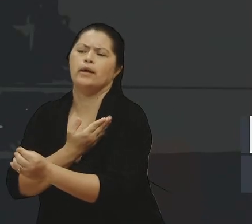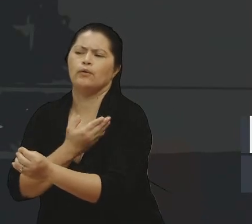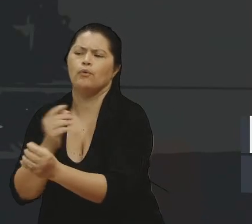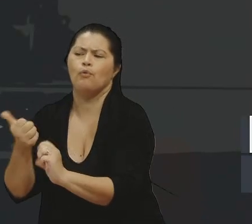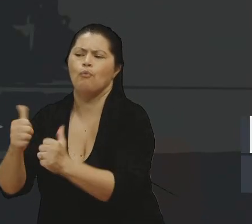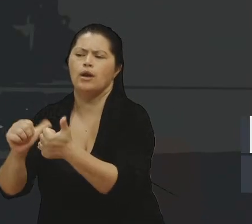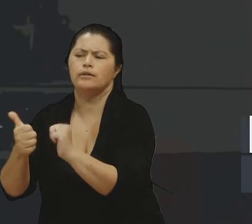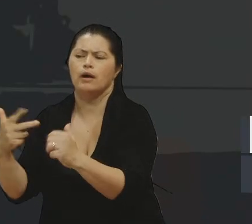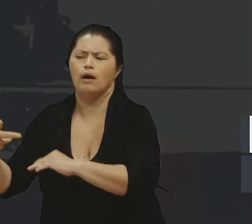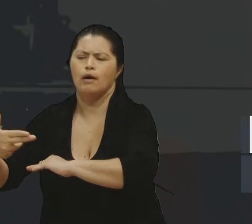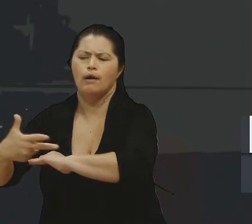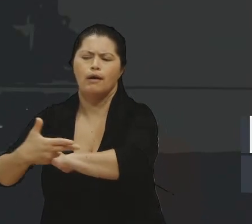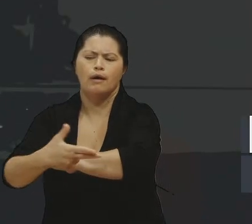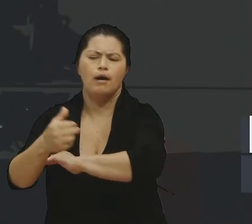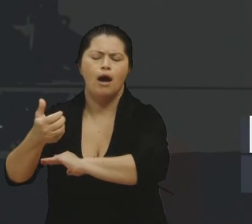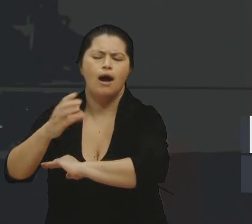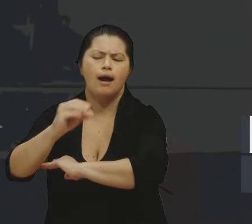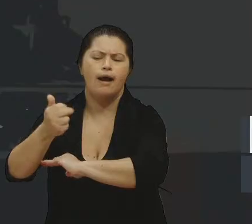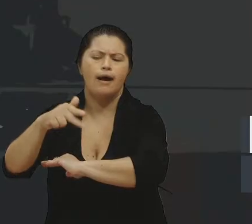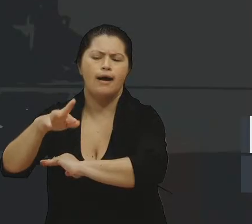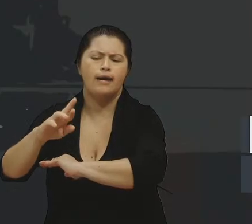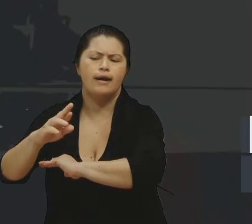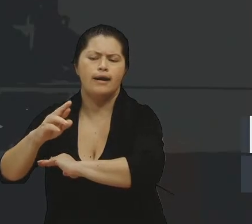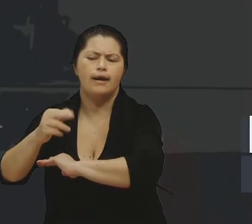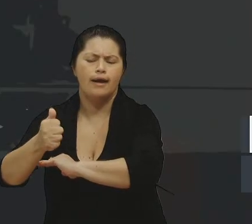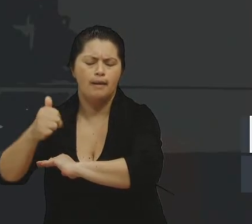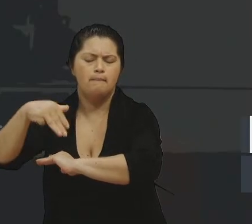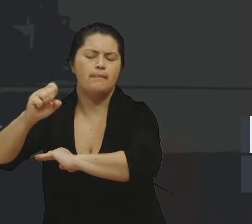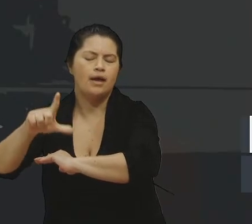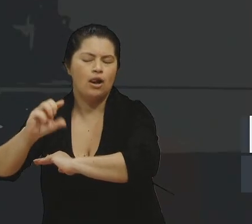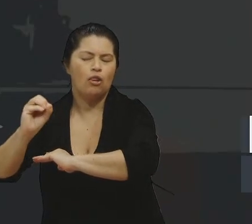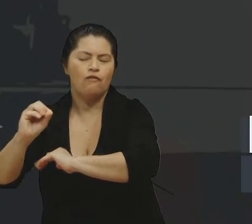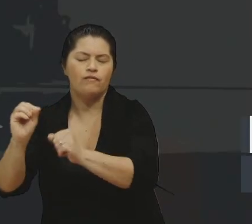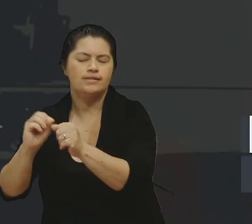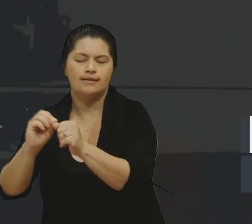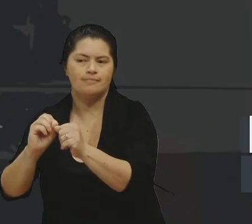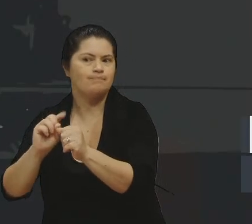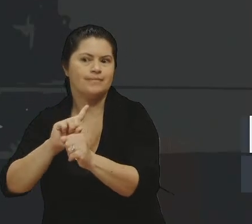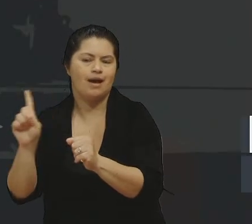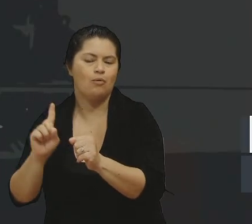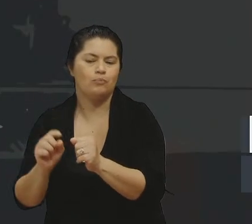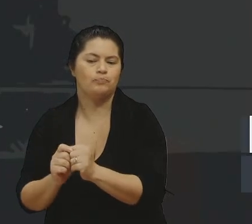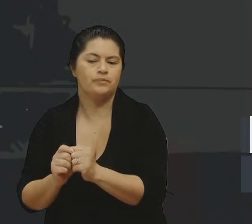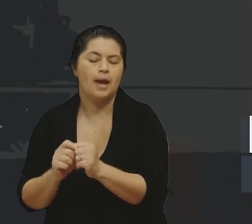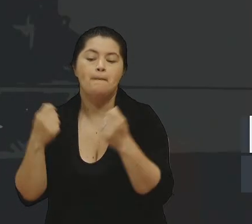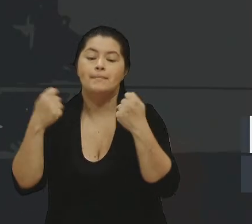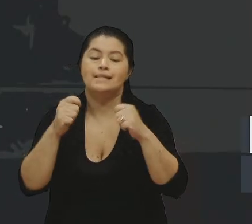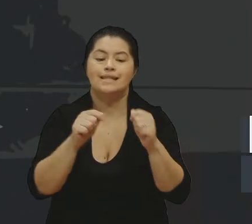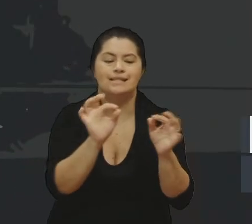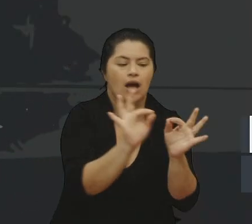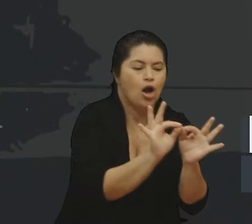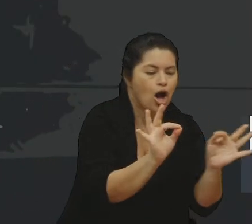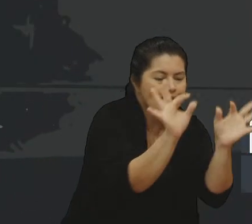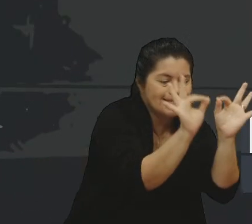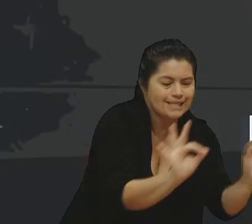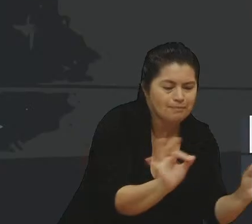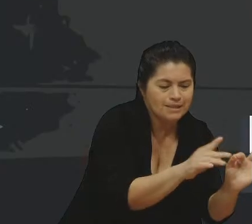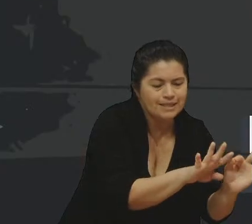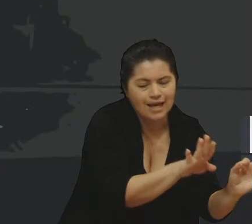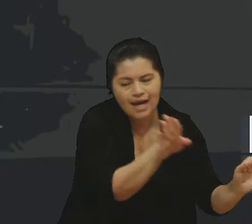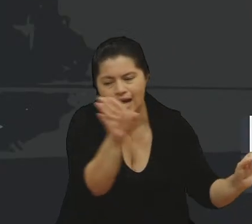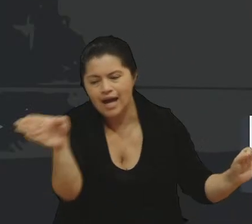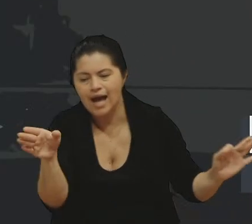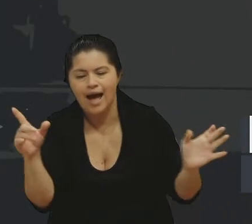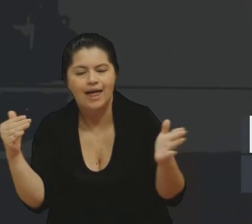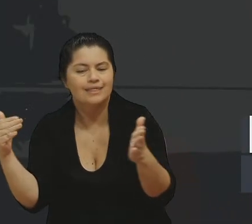de tosa de caramelo aplicada num cão de alta raça. Ele precisa saber fazer do caramelo ao alta raça. Então,